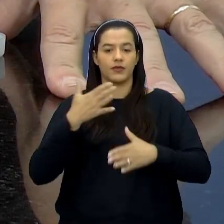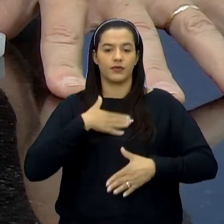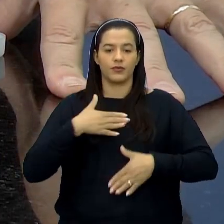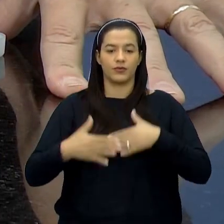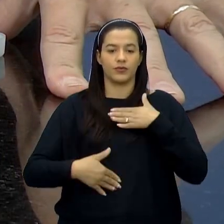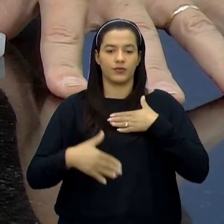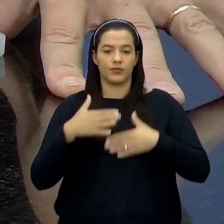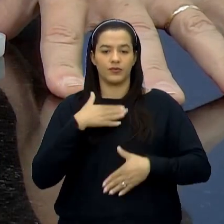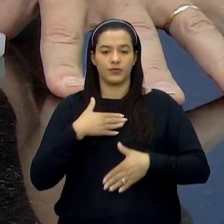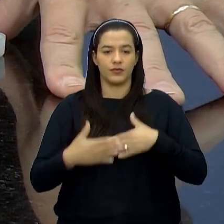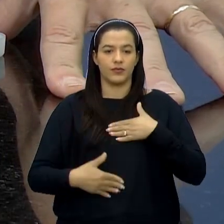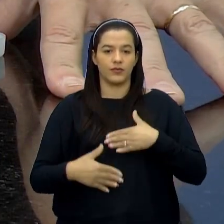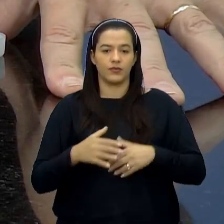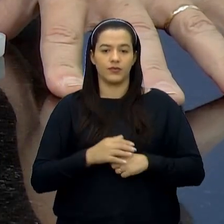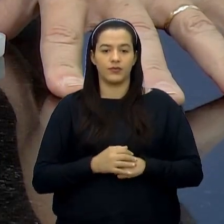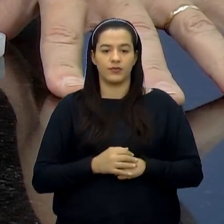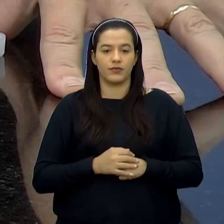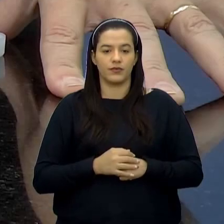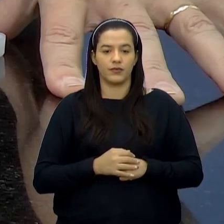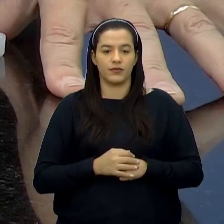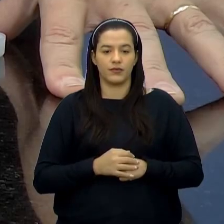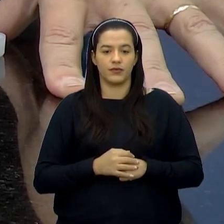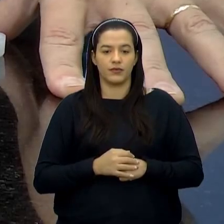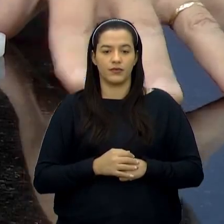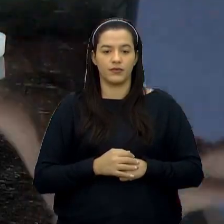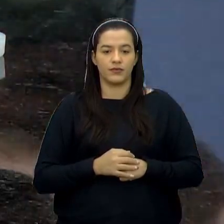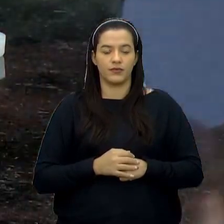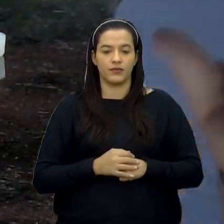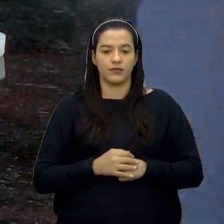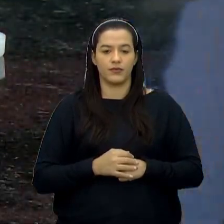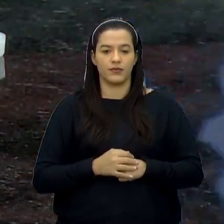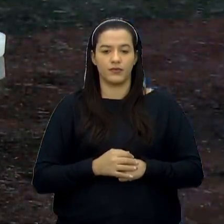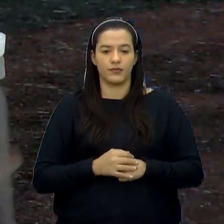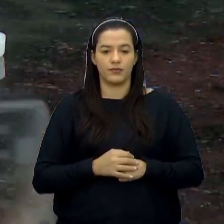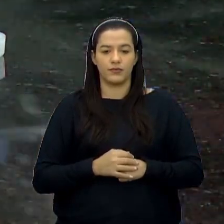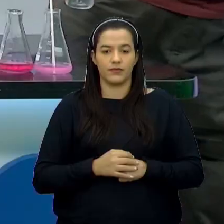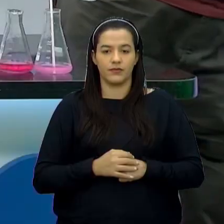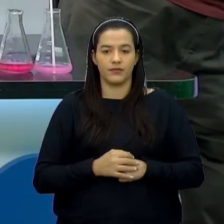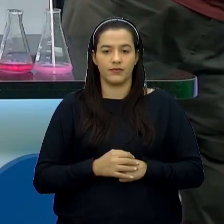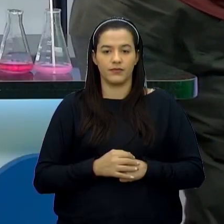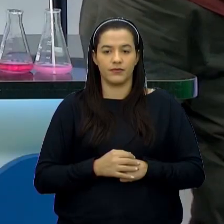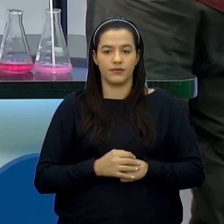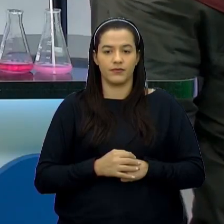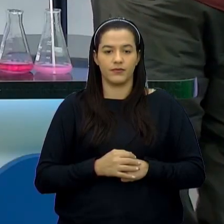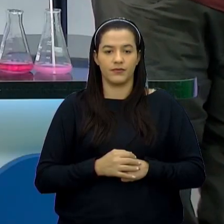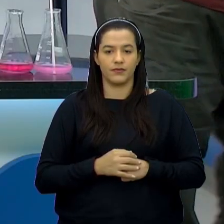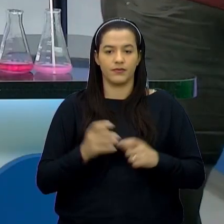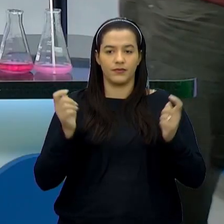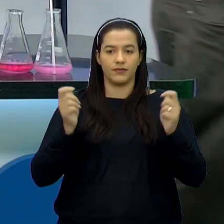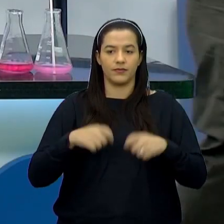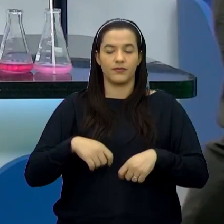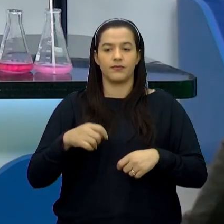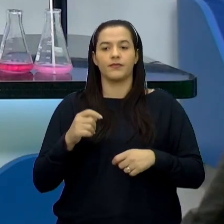né? Olha lá, eu falei que estava fraco. Mas vamos fazer. Calma que dá